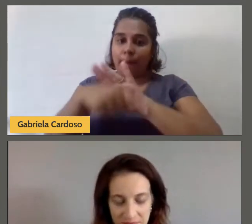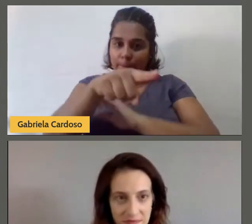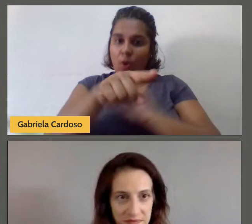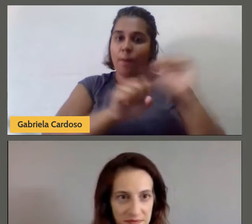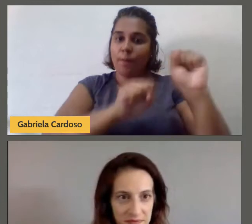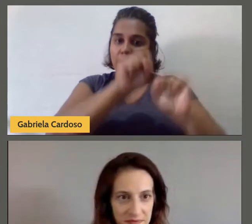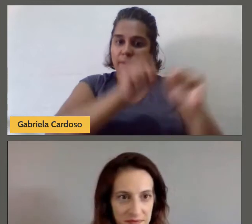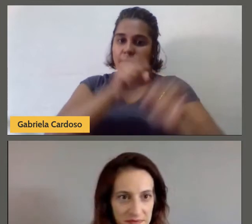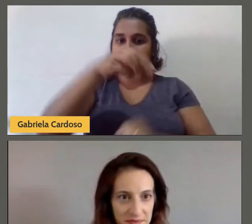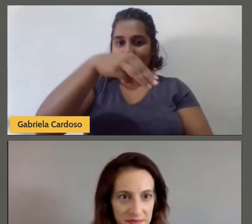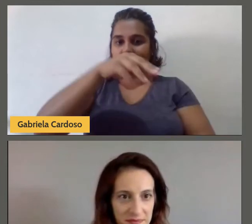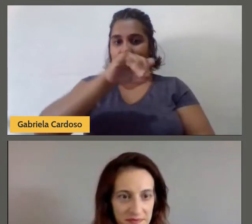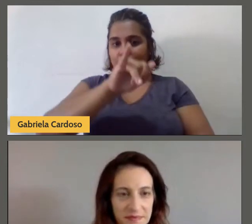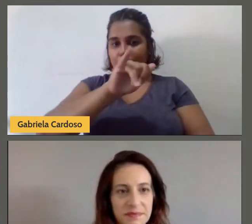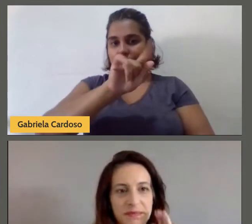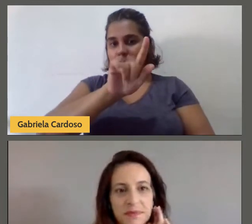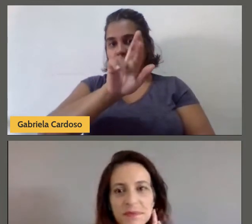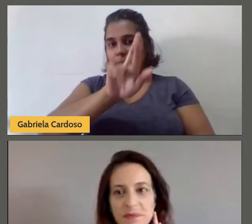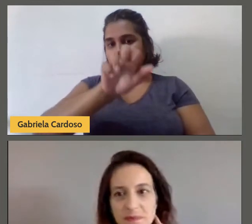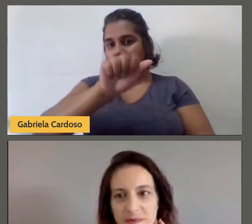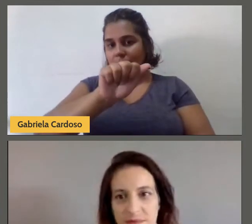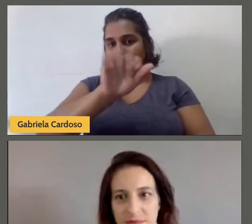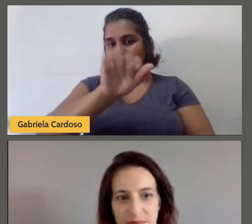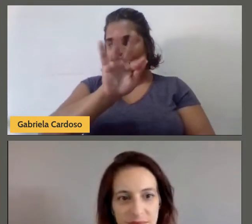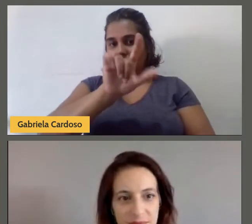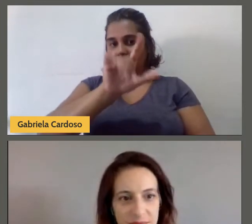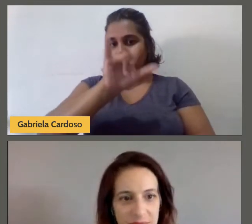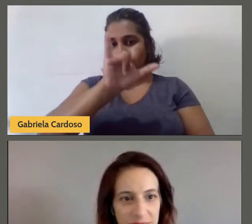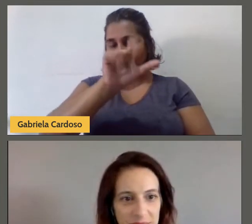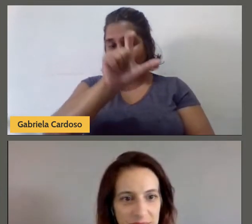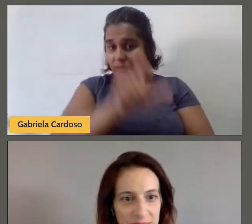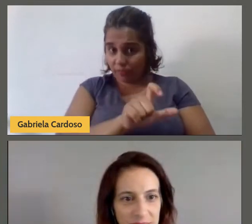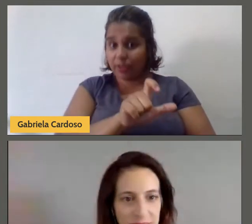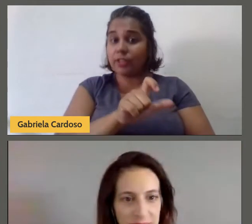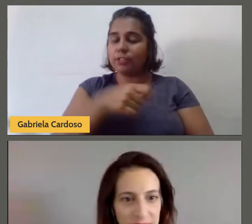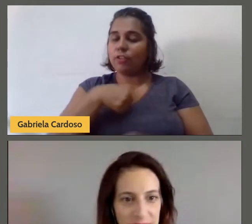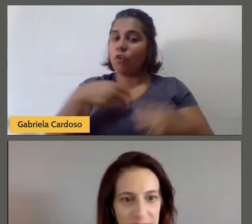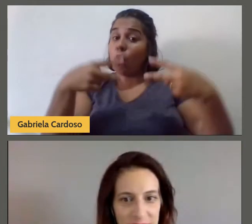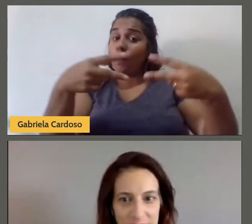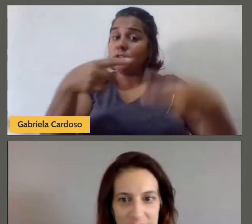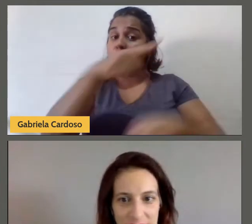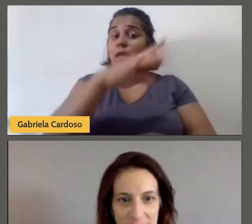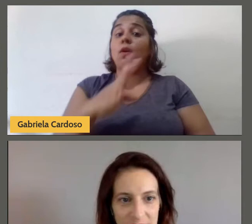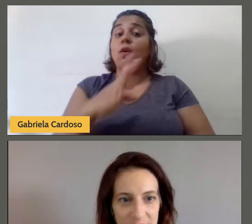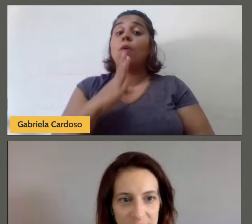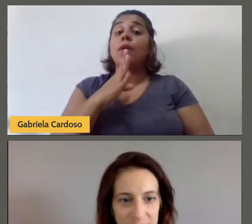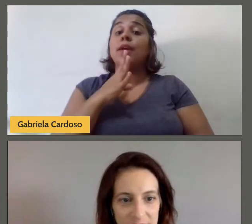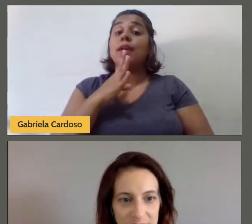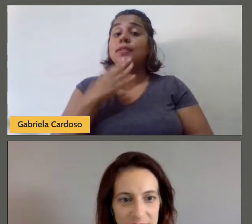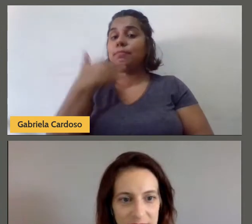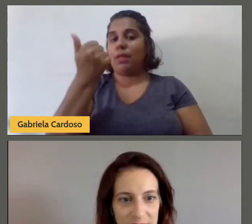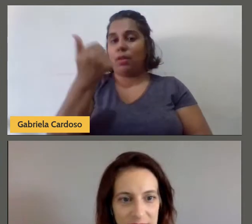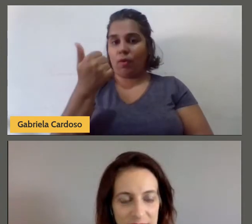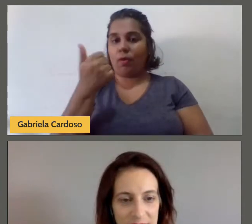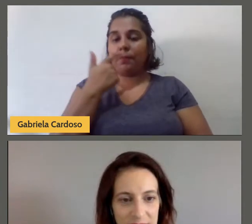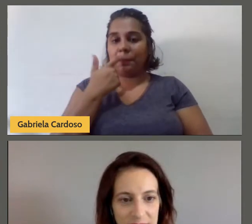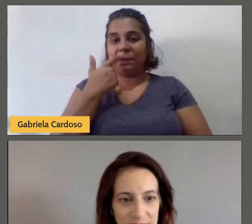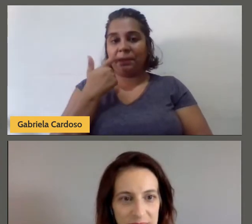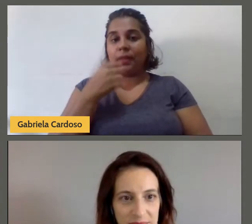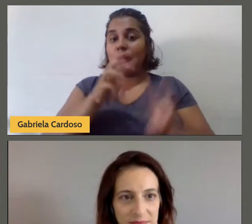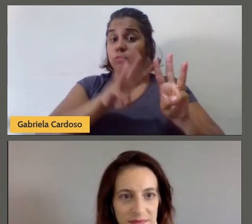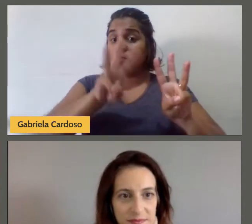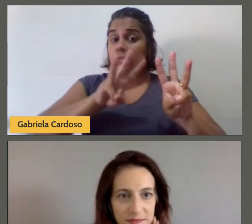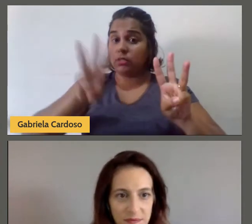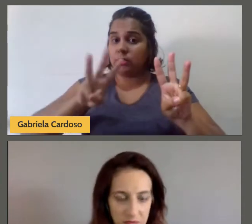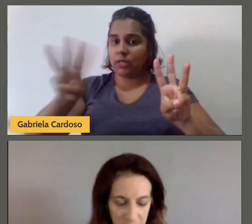Camila, para quem está nos ouvindo conhecer melhor tudo que ela está falando. Esse lance do empreendedorismo cultural é muito legal, né? Porque